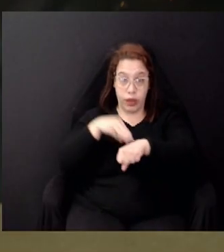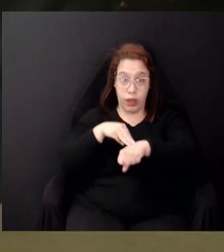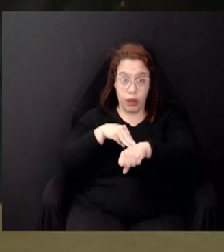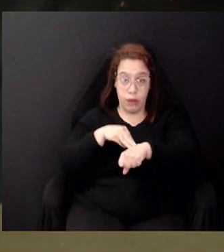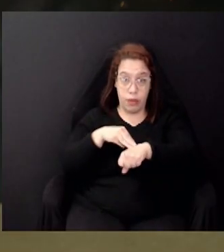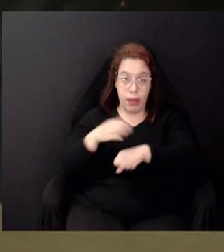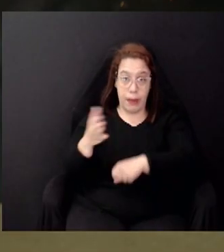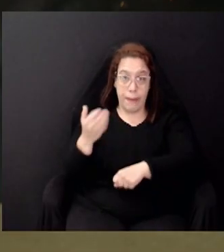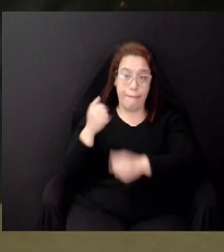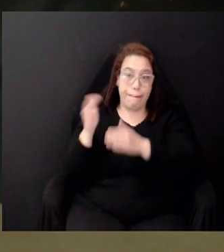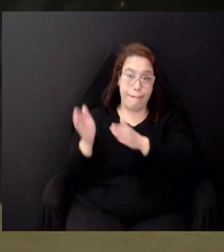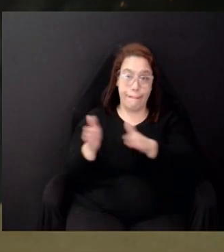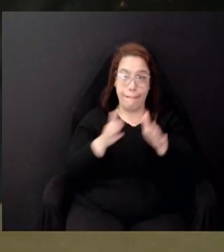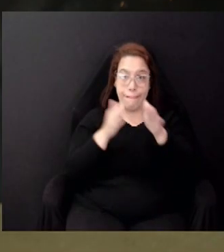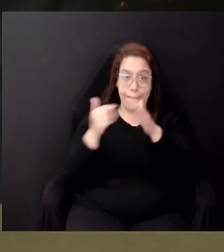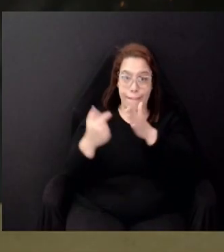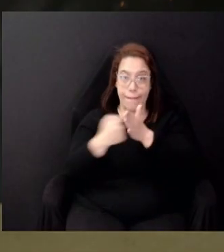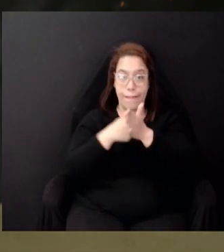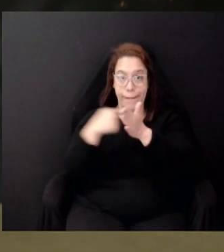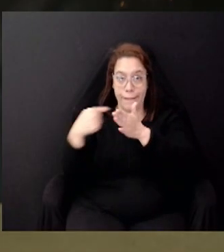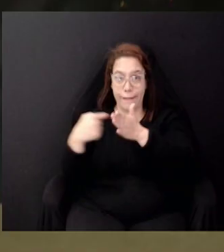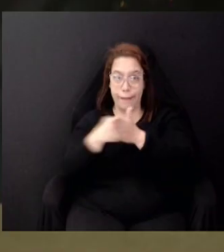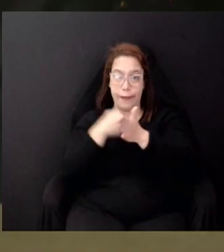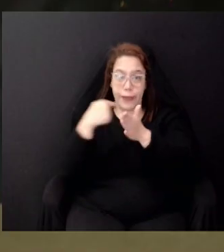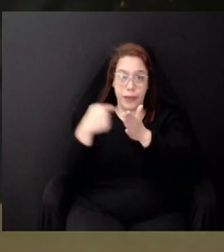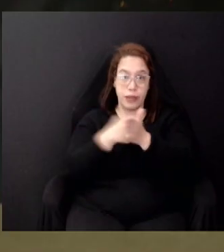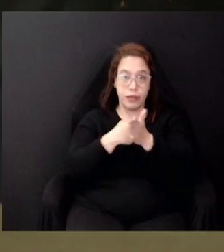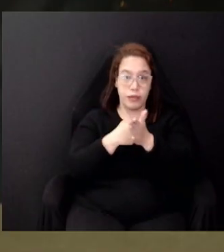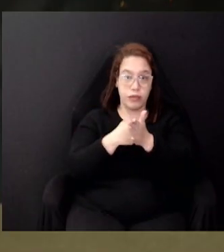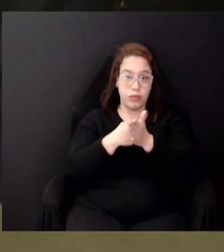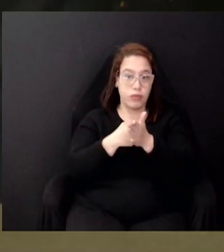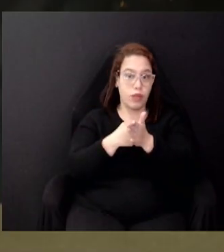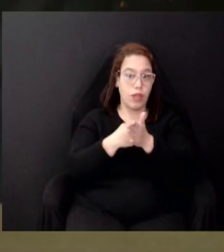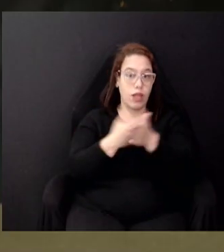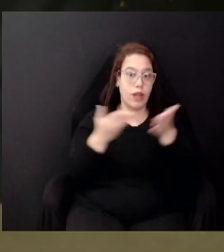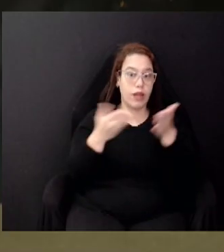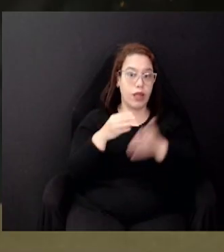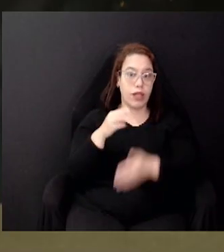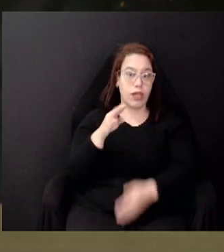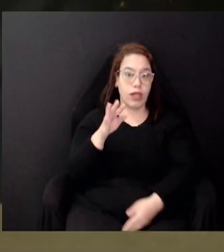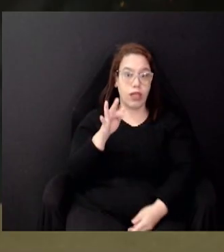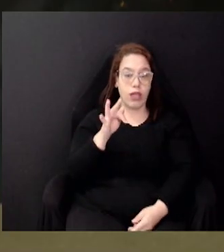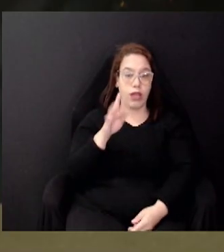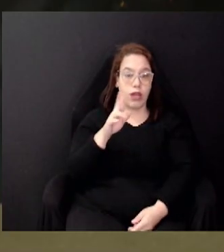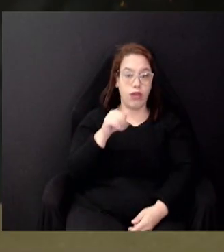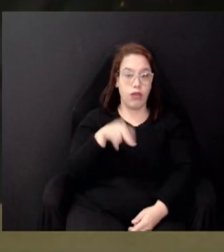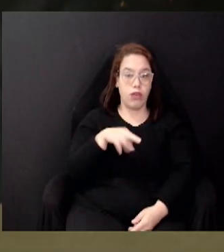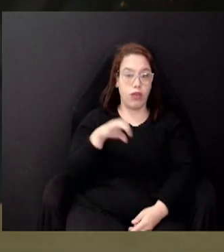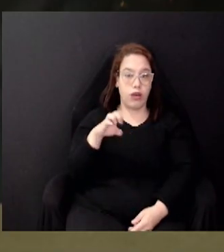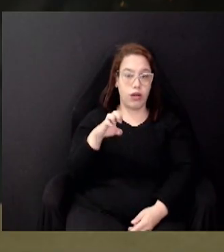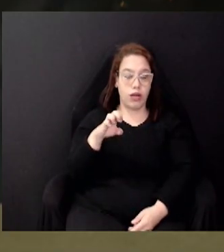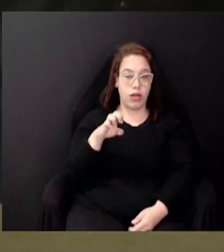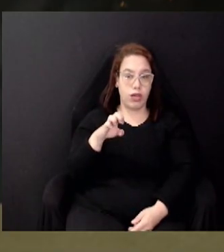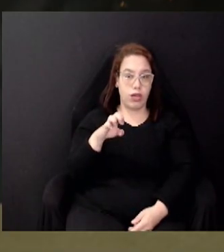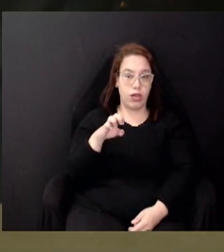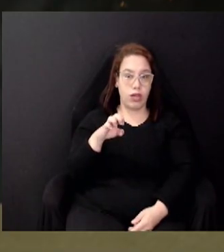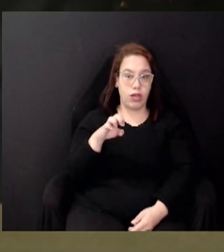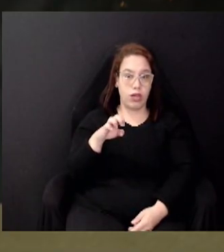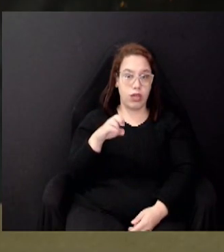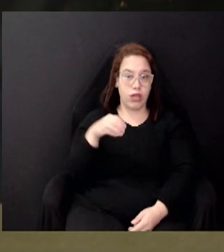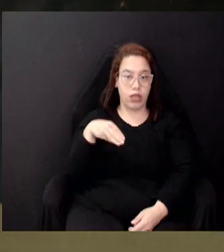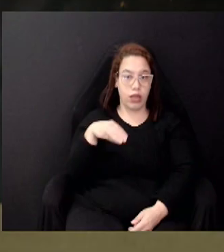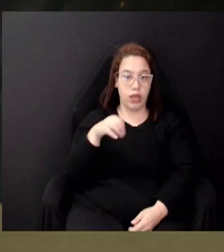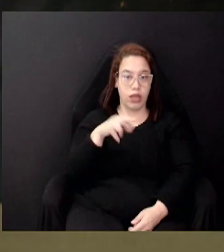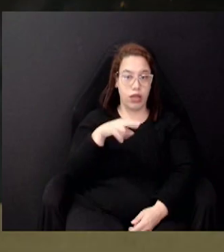produção, pode mandar para a gente. Agora vai para a Florença. Marcos Ferreira, do Barão Geraldo.